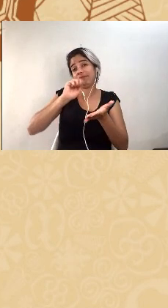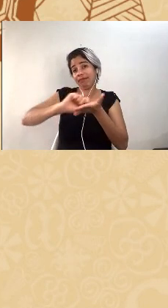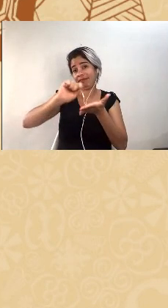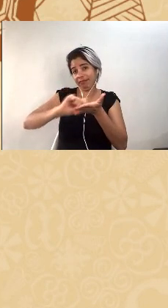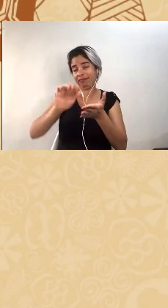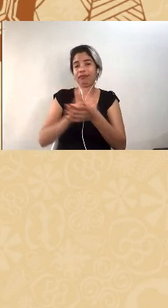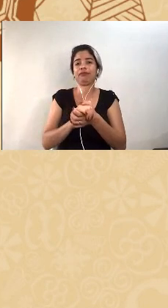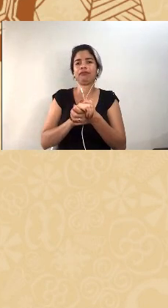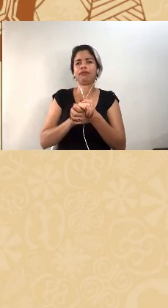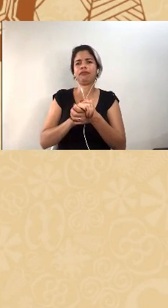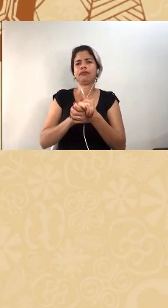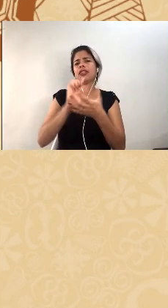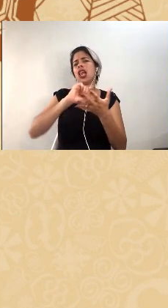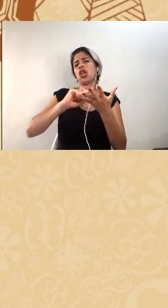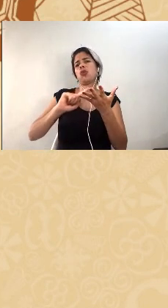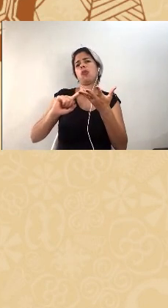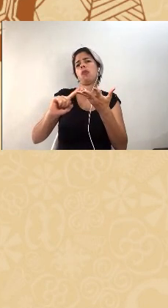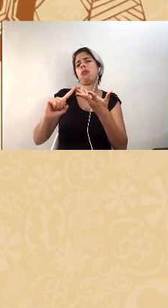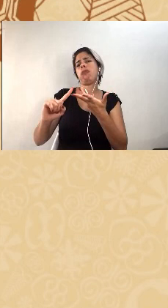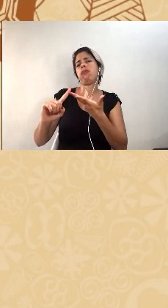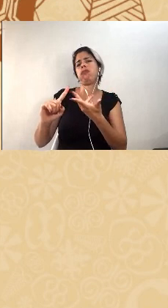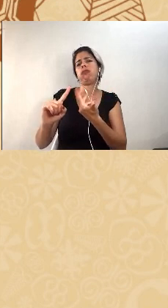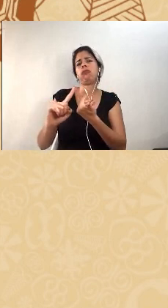Diante de todos esses questionamentos,